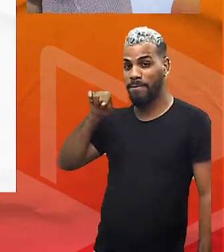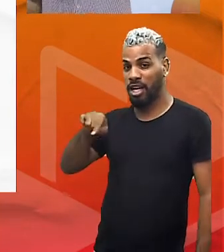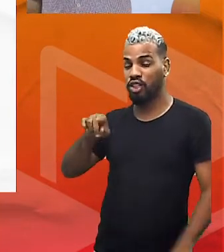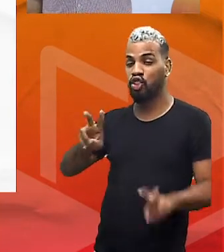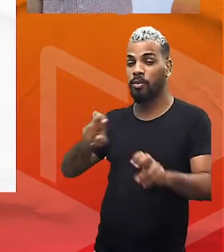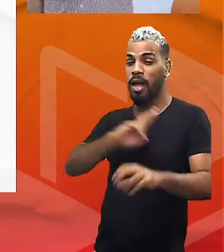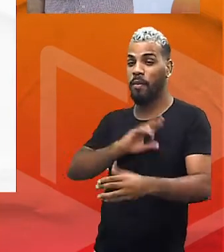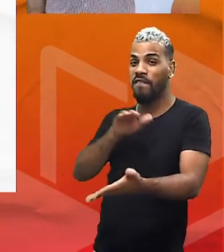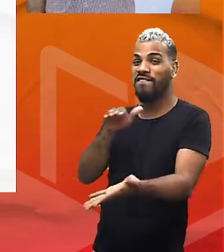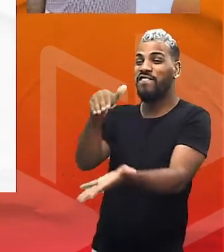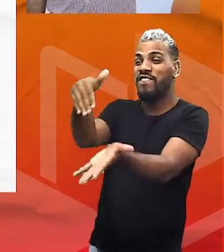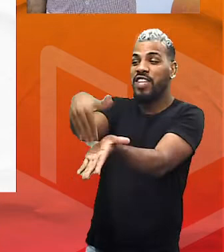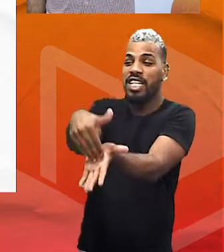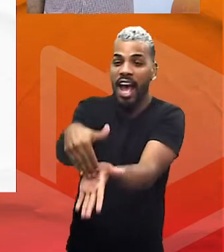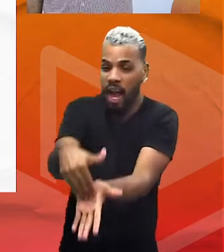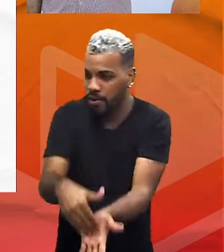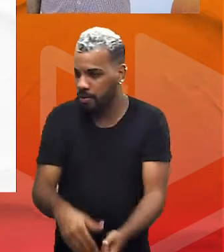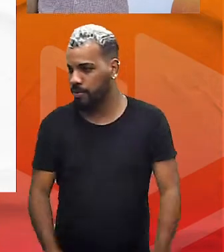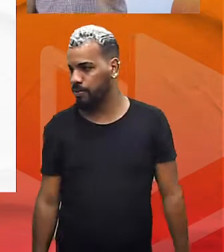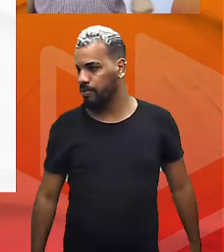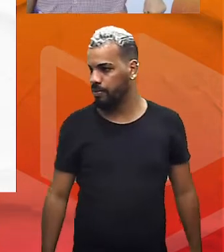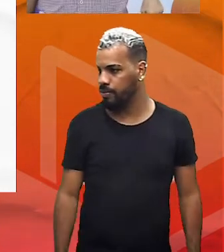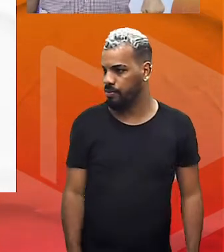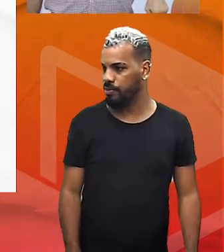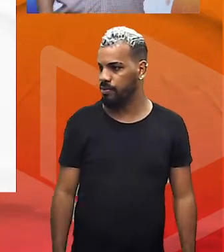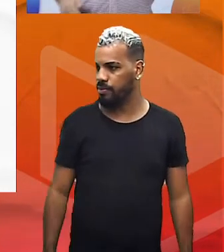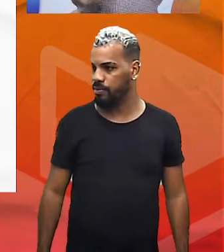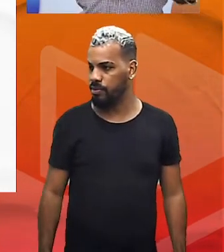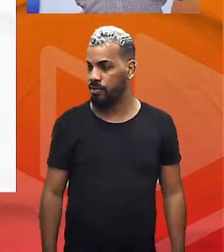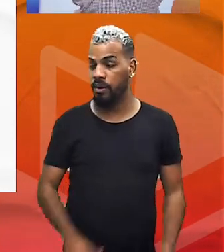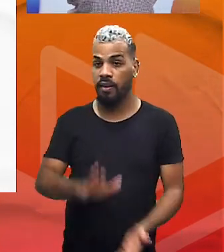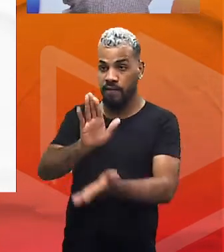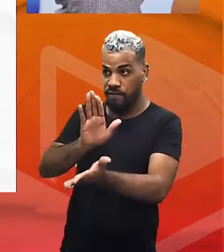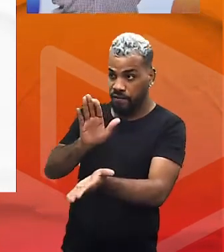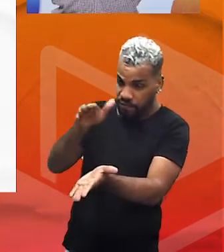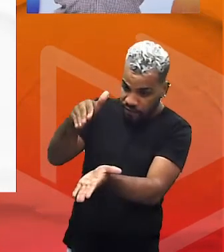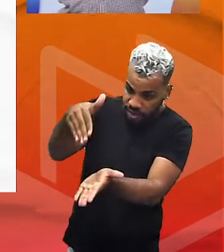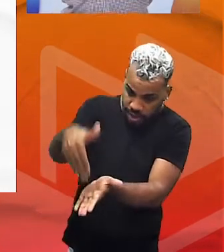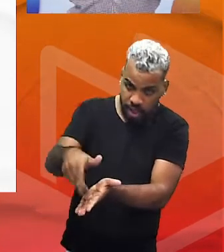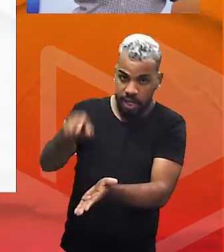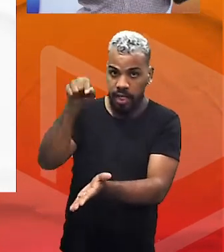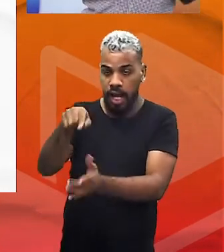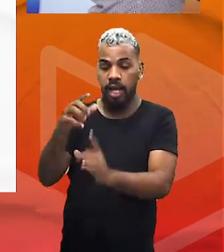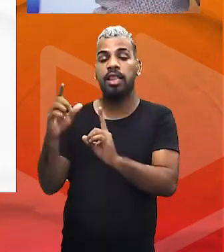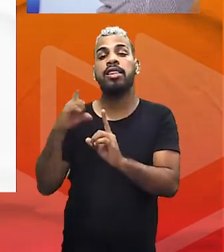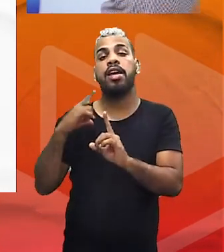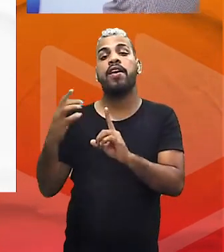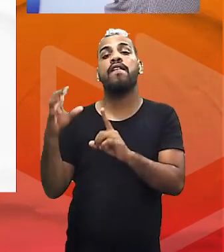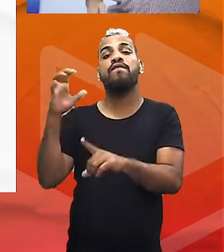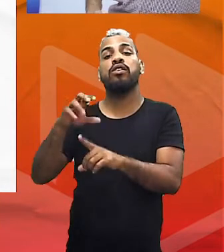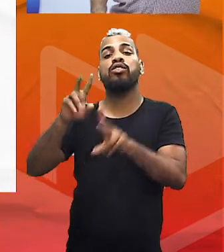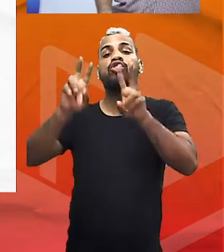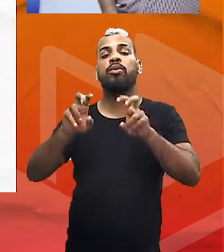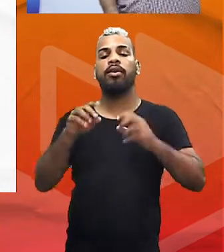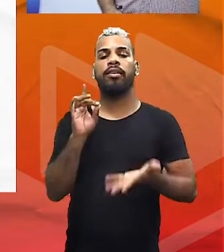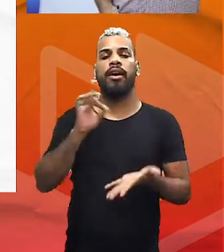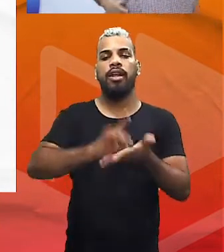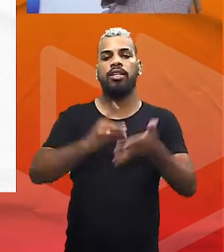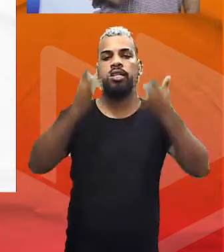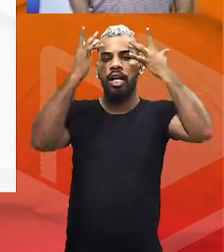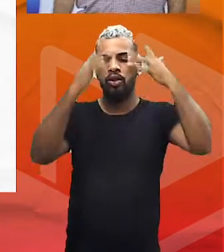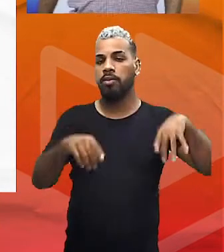do romantismo, tá? Final do romantismo, que já pega uma forte influência do realismo,